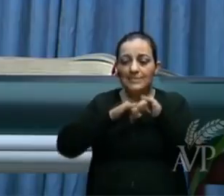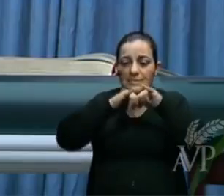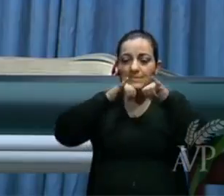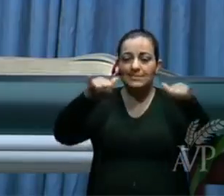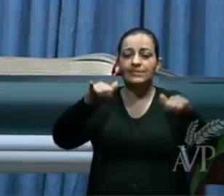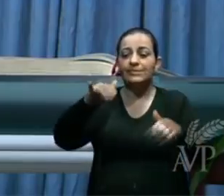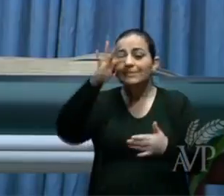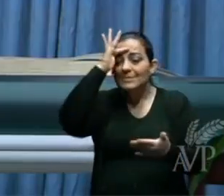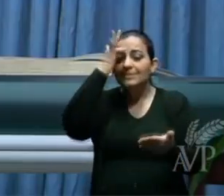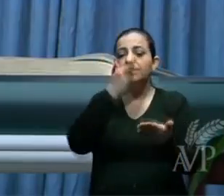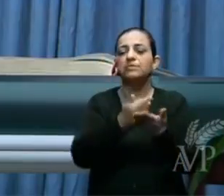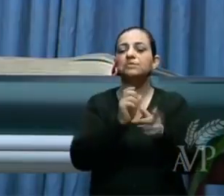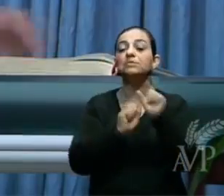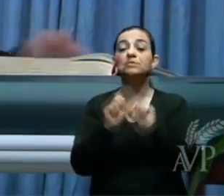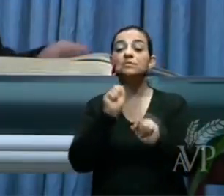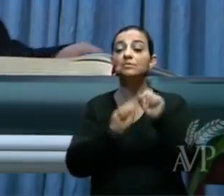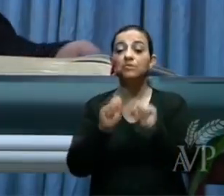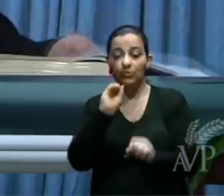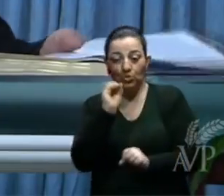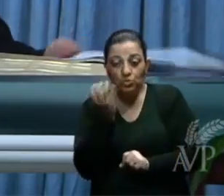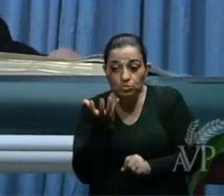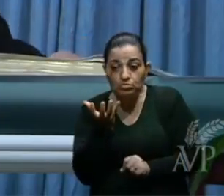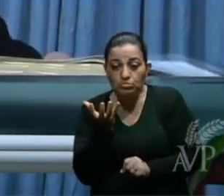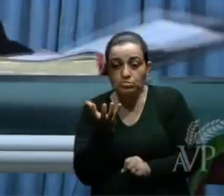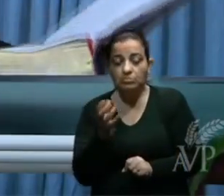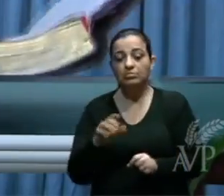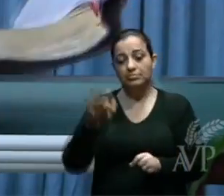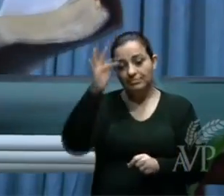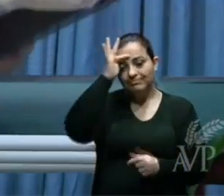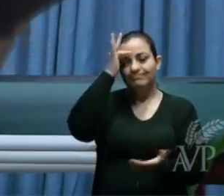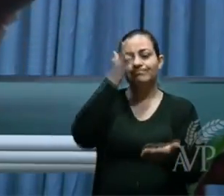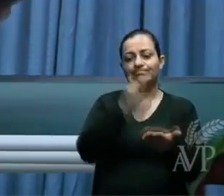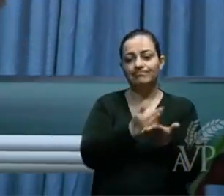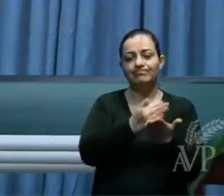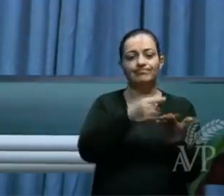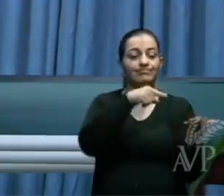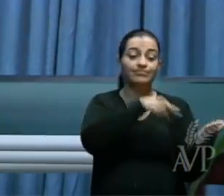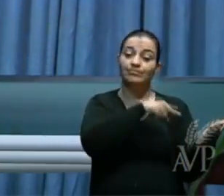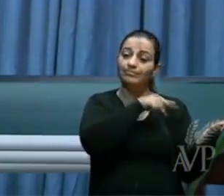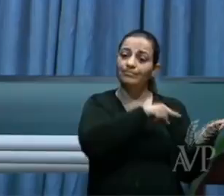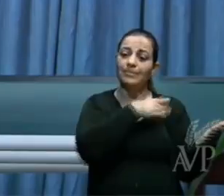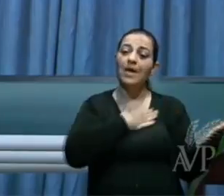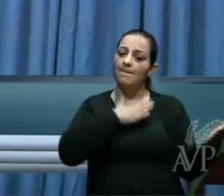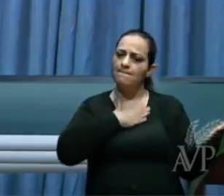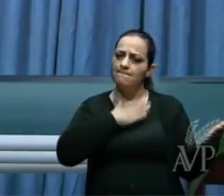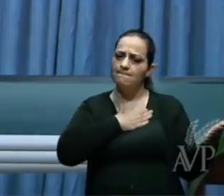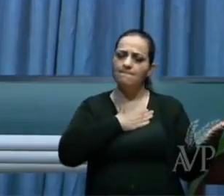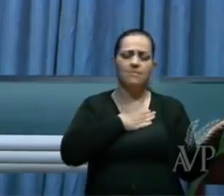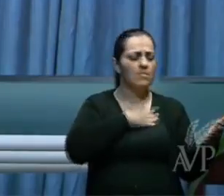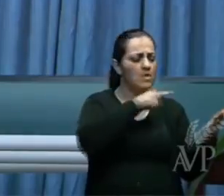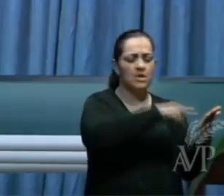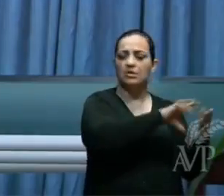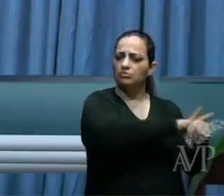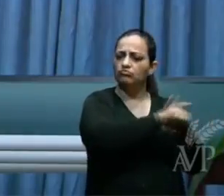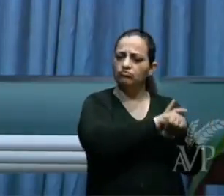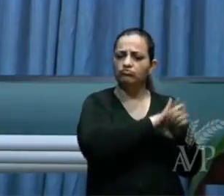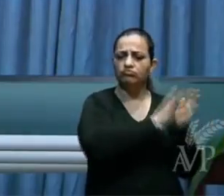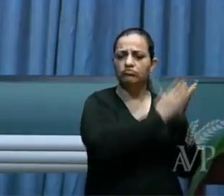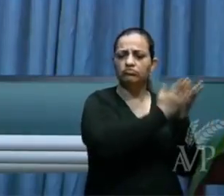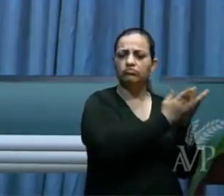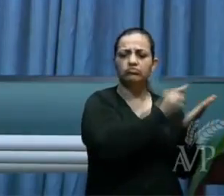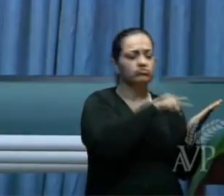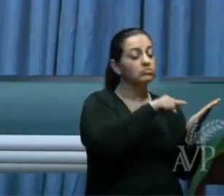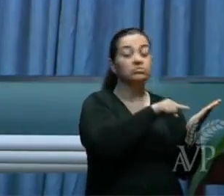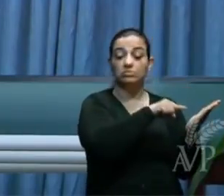fé a nossa fé pelo menos a minha está ancorada aqui ó